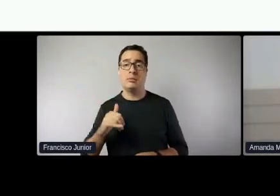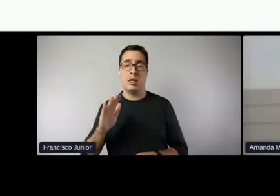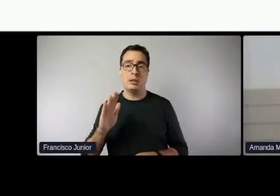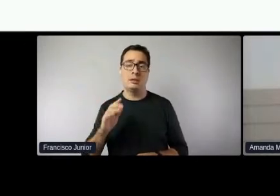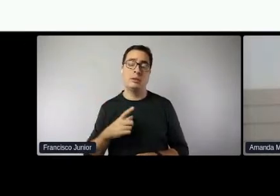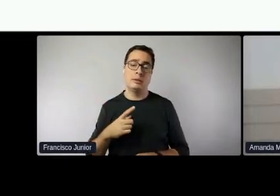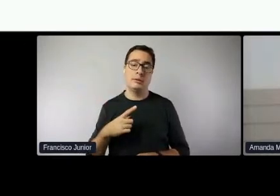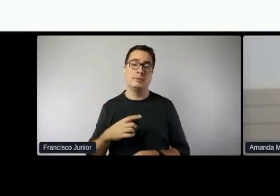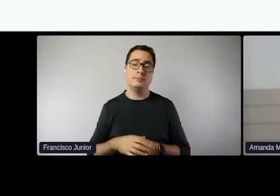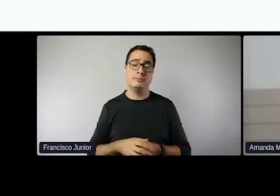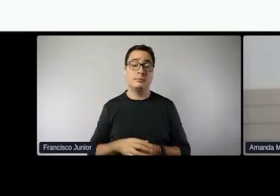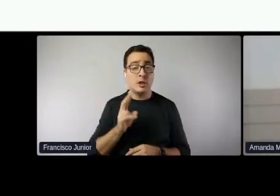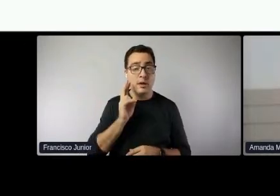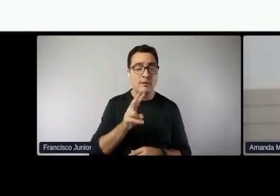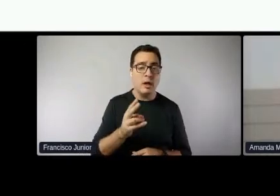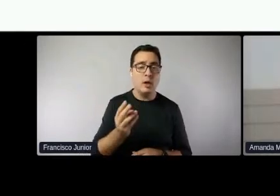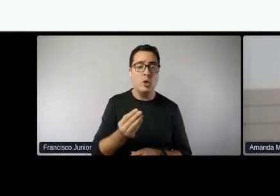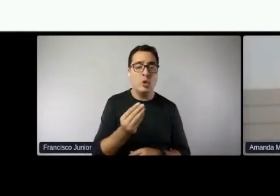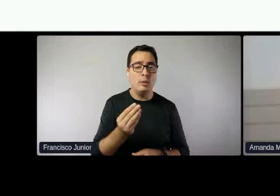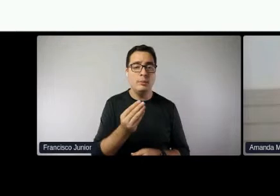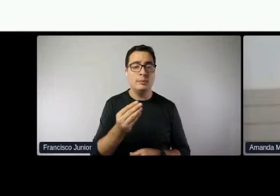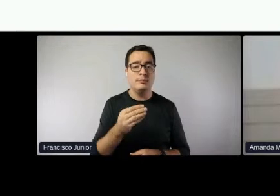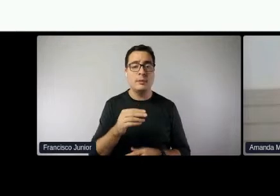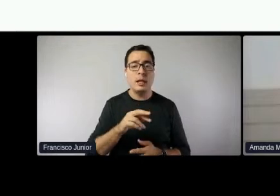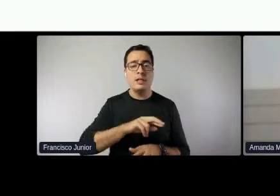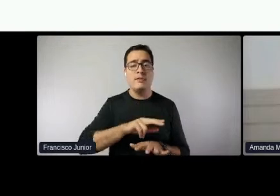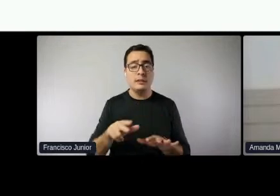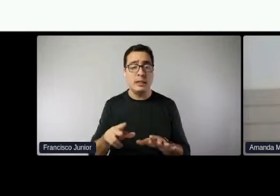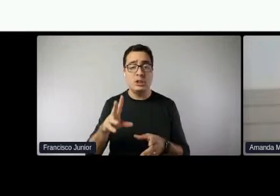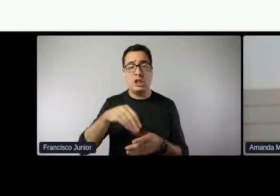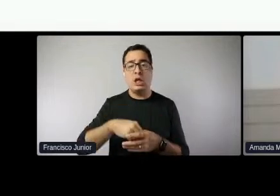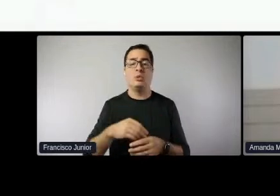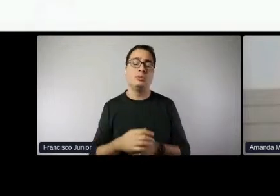ela já consegue ver aí como é que está a diversidade